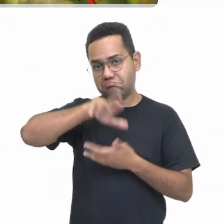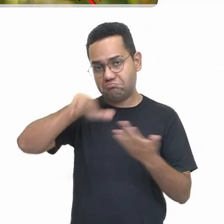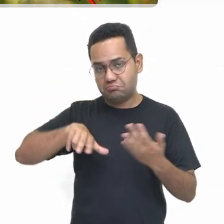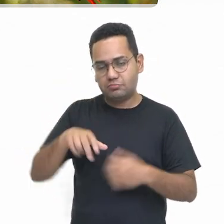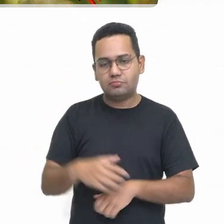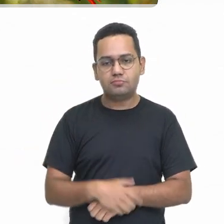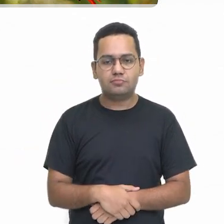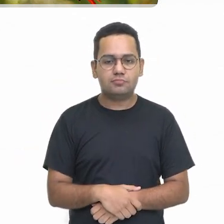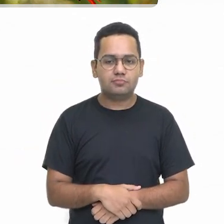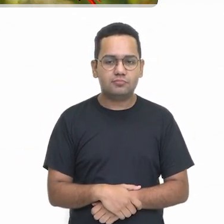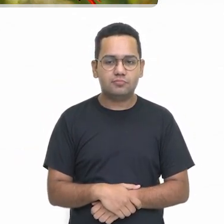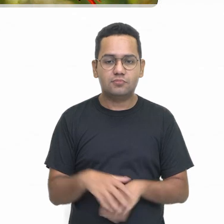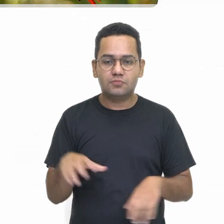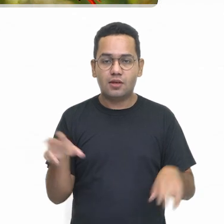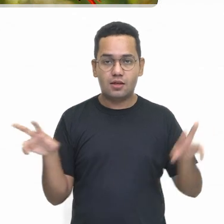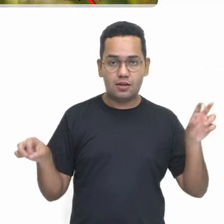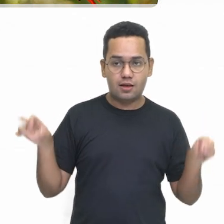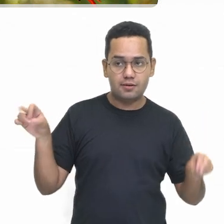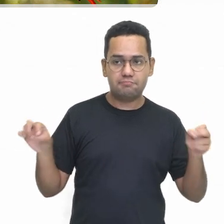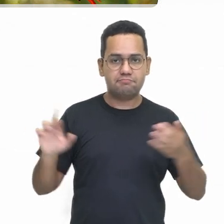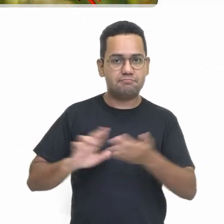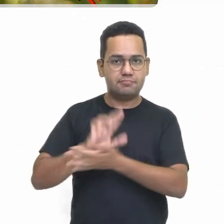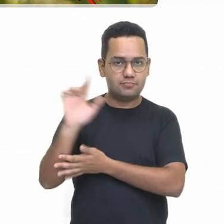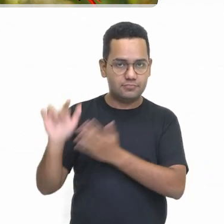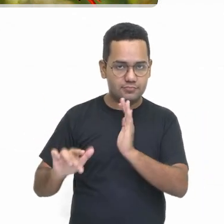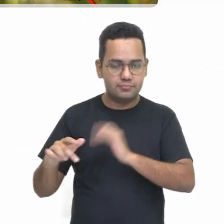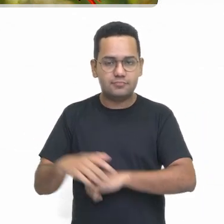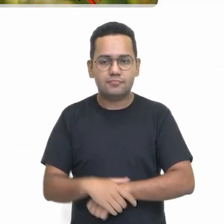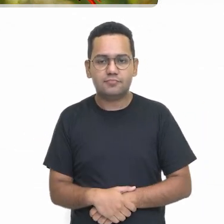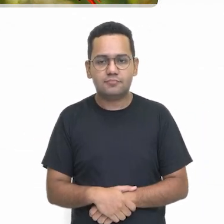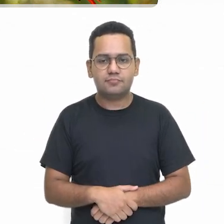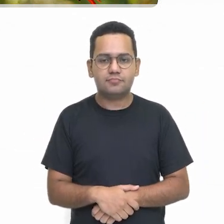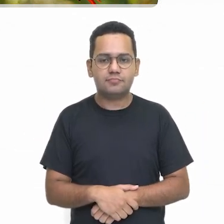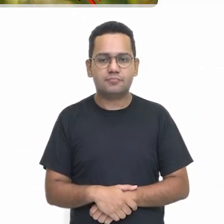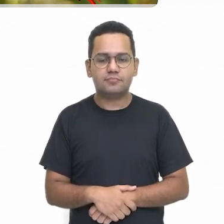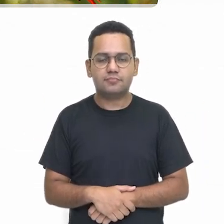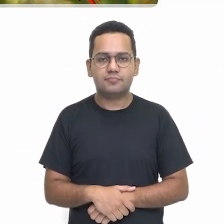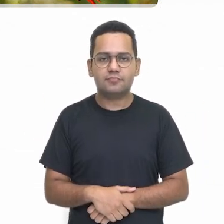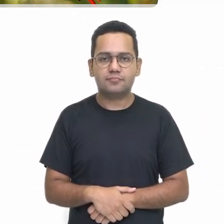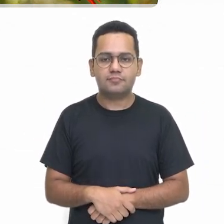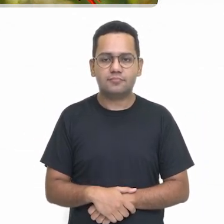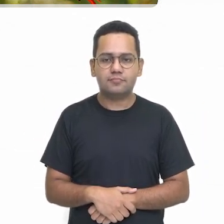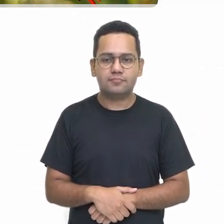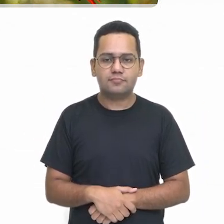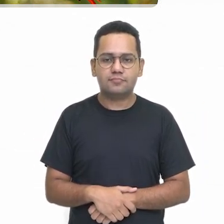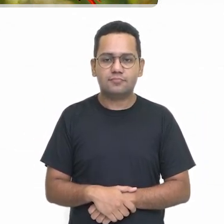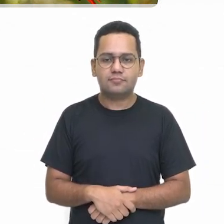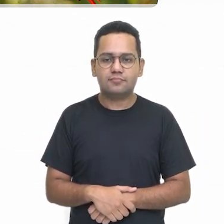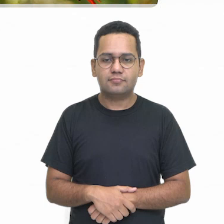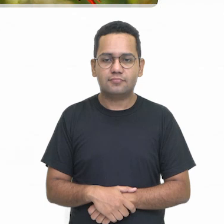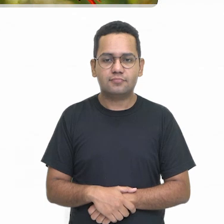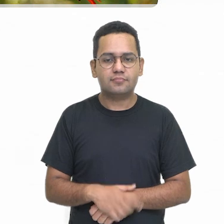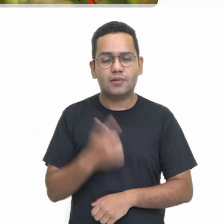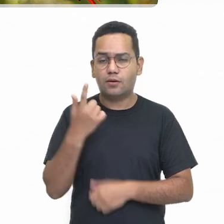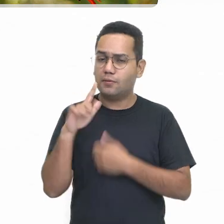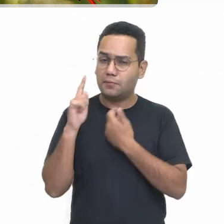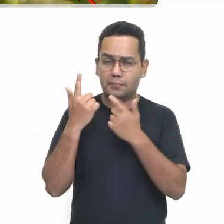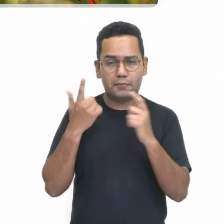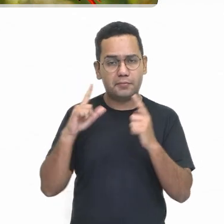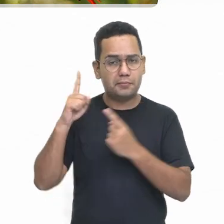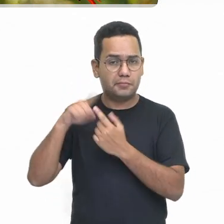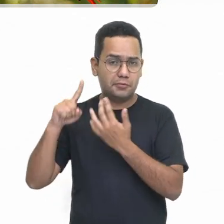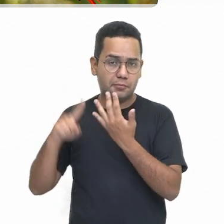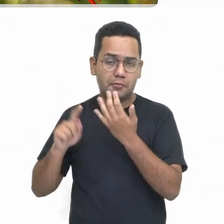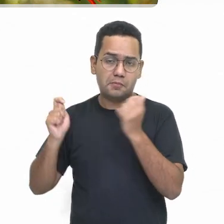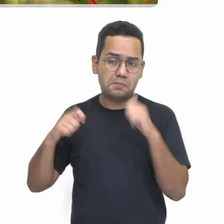espécies o caranguejo ali Existem várias espécies assim como vários outros exemplos podem ser